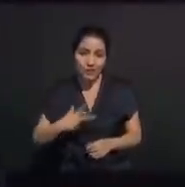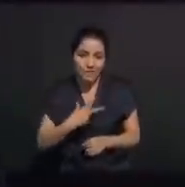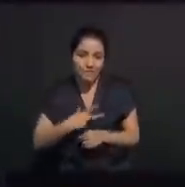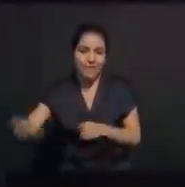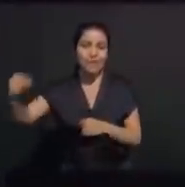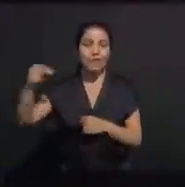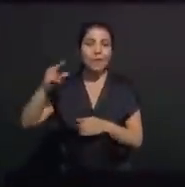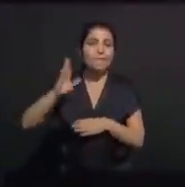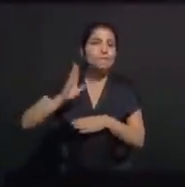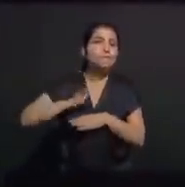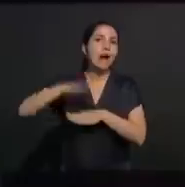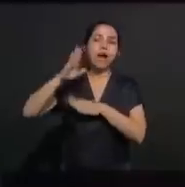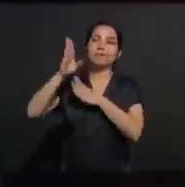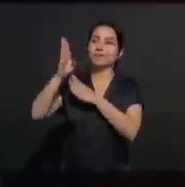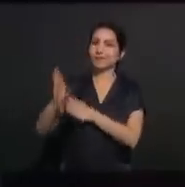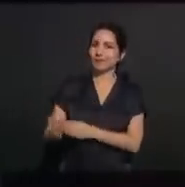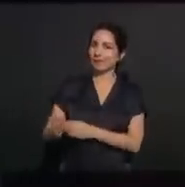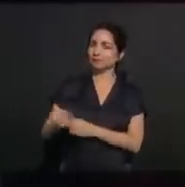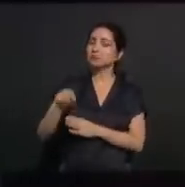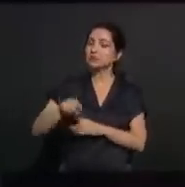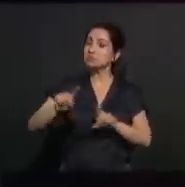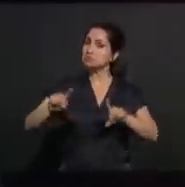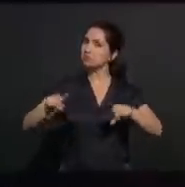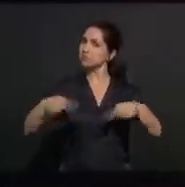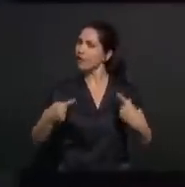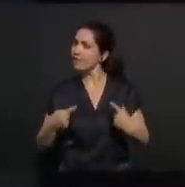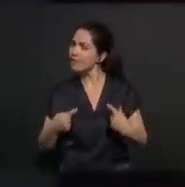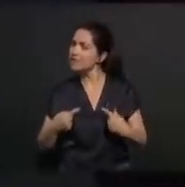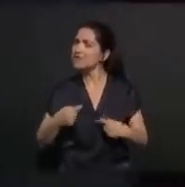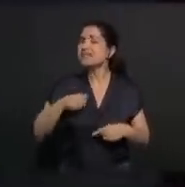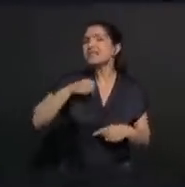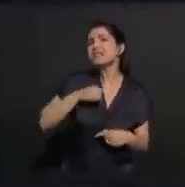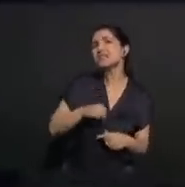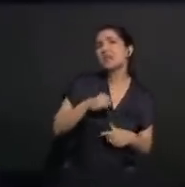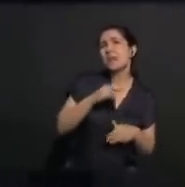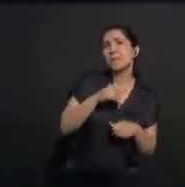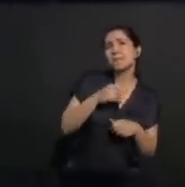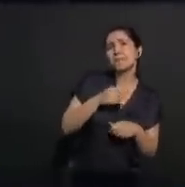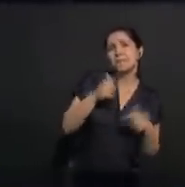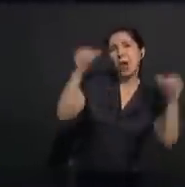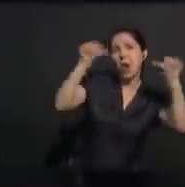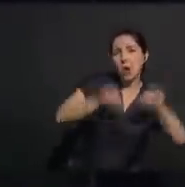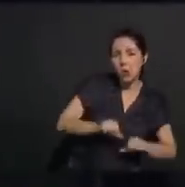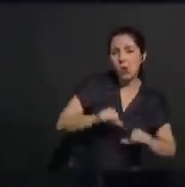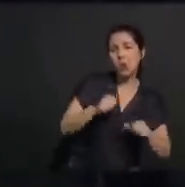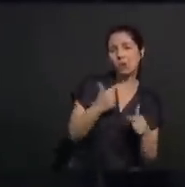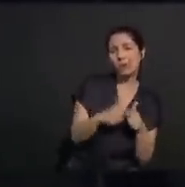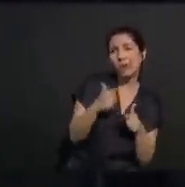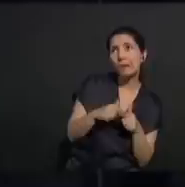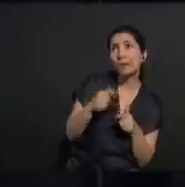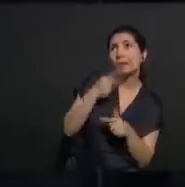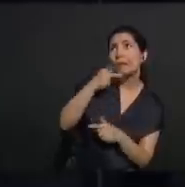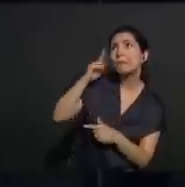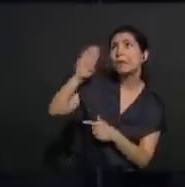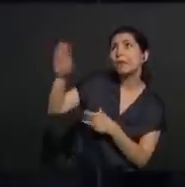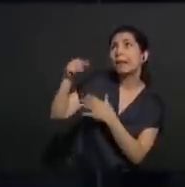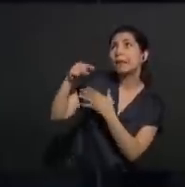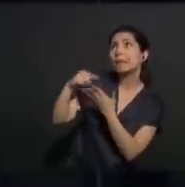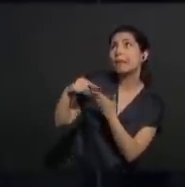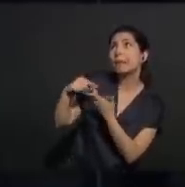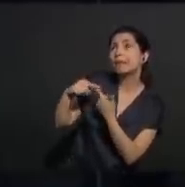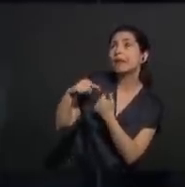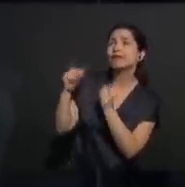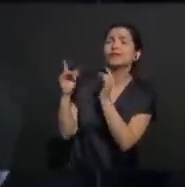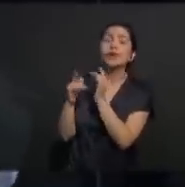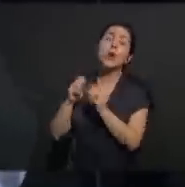ferrado. Aí é o grande desafio. Porque quando a gente está com câncer, gente, a gente faz tanta promessa para Deus. Quando você está desempregado, você